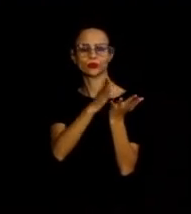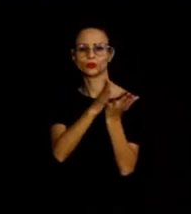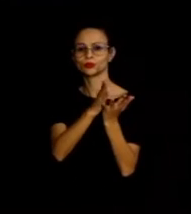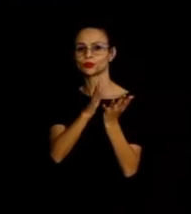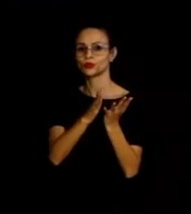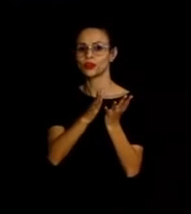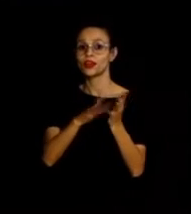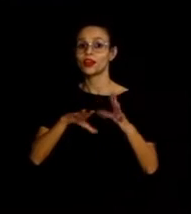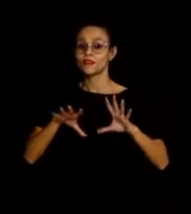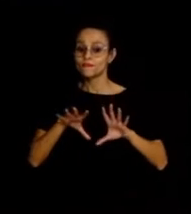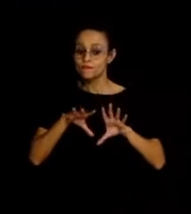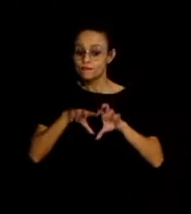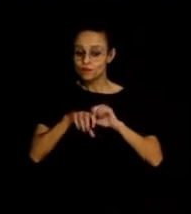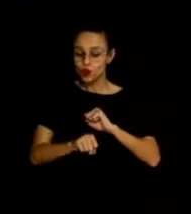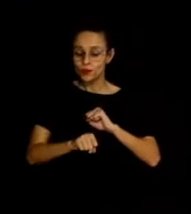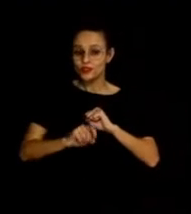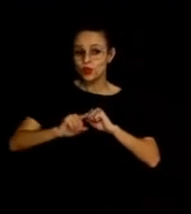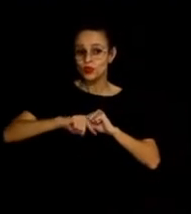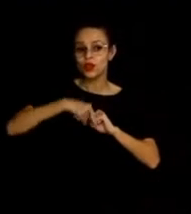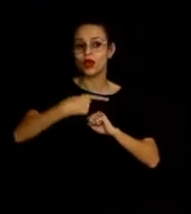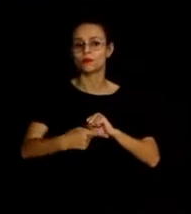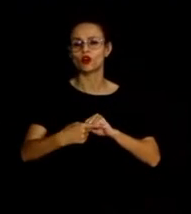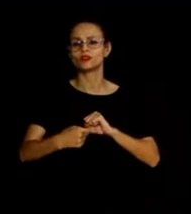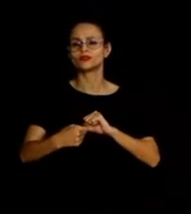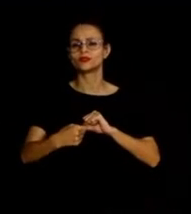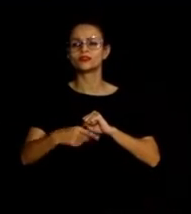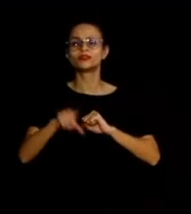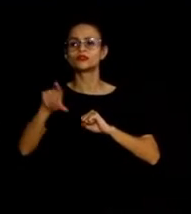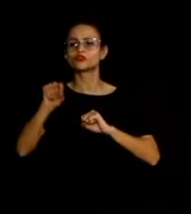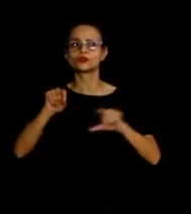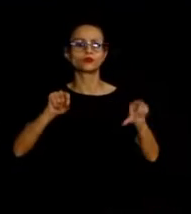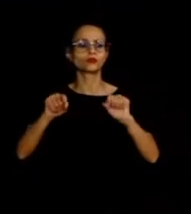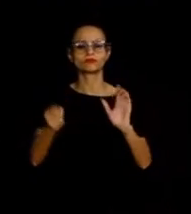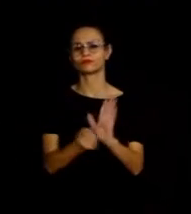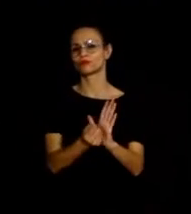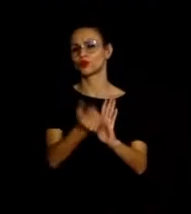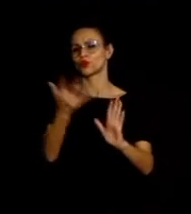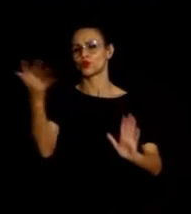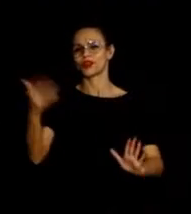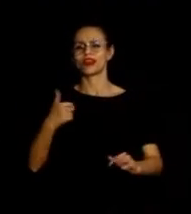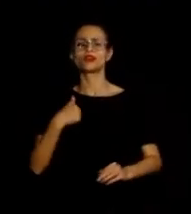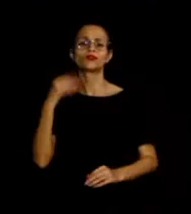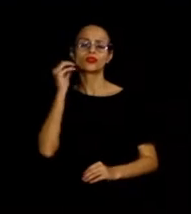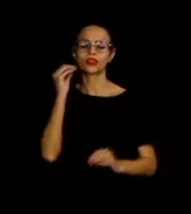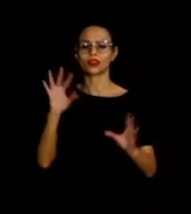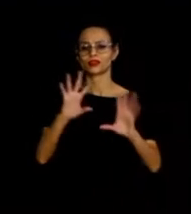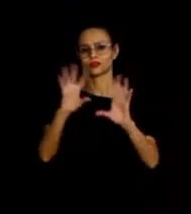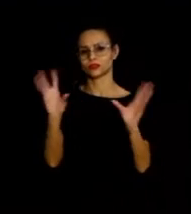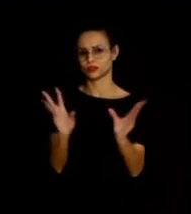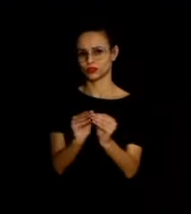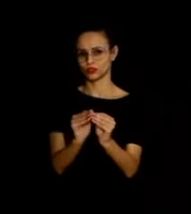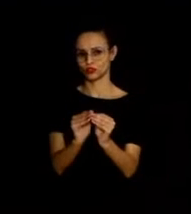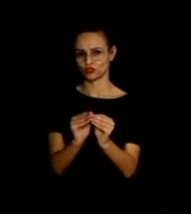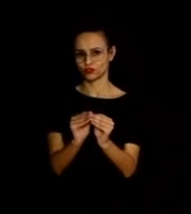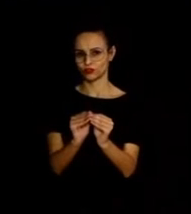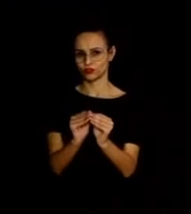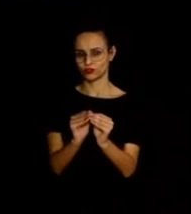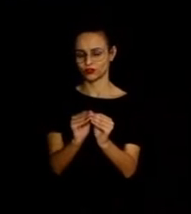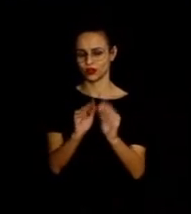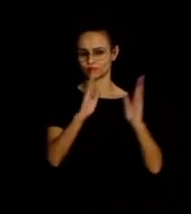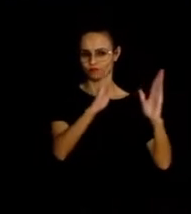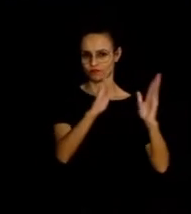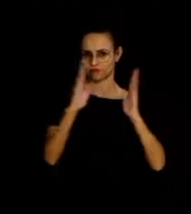opções após os bacharelados são inúmeras e inúmeras eu vou tentar sintetizar em dois